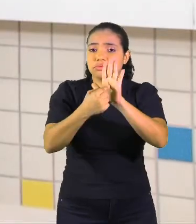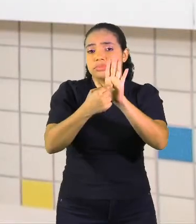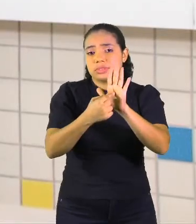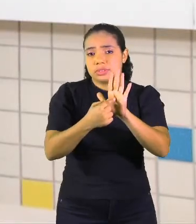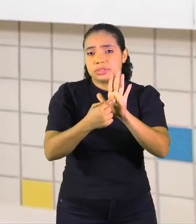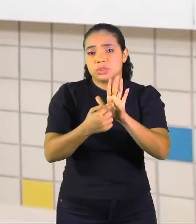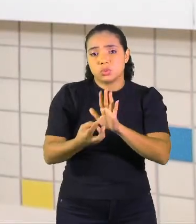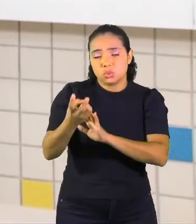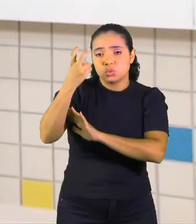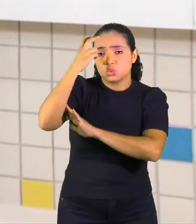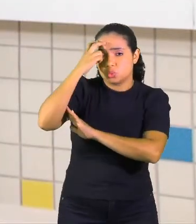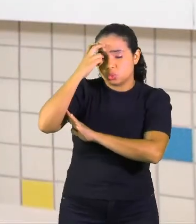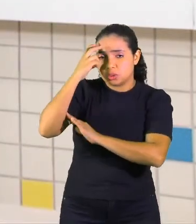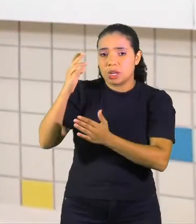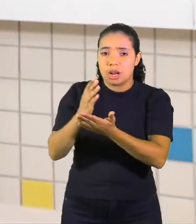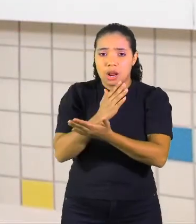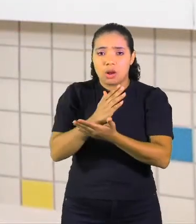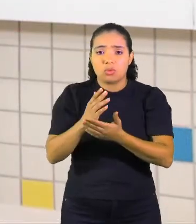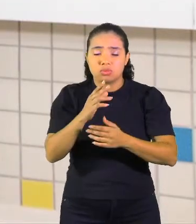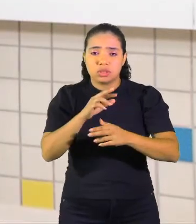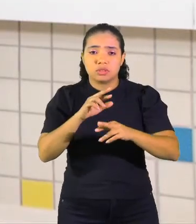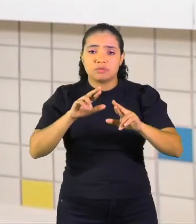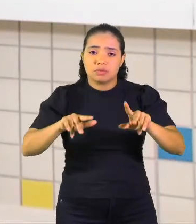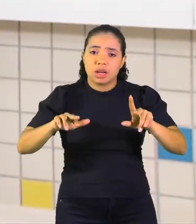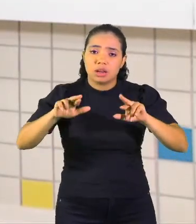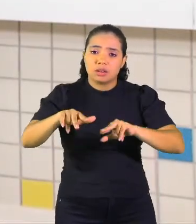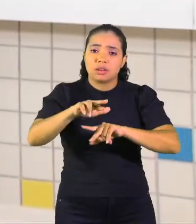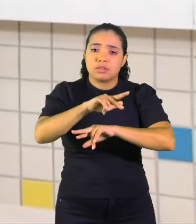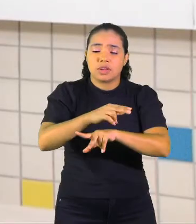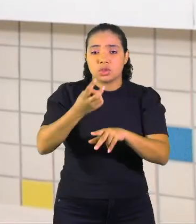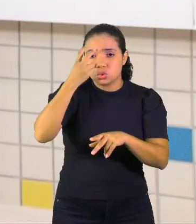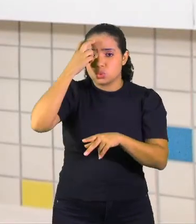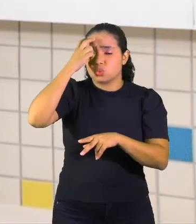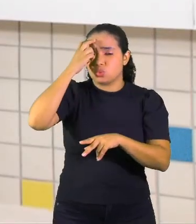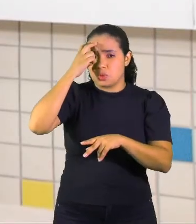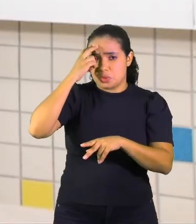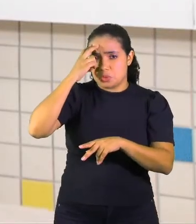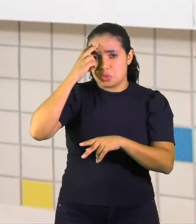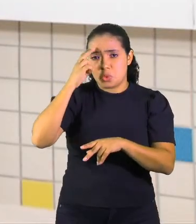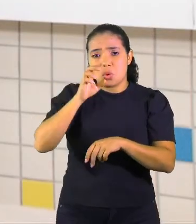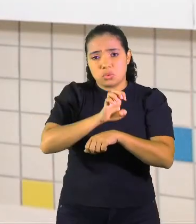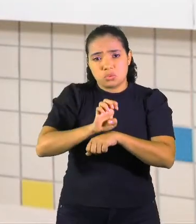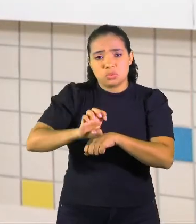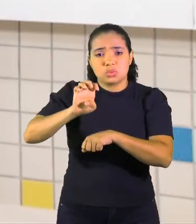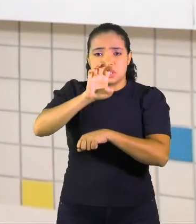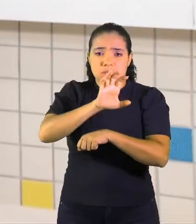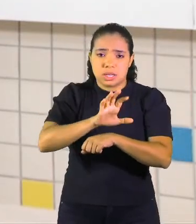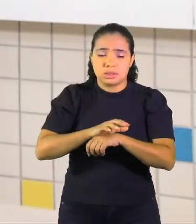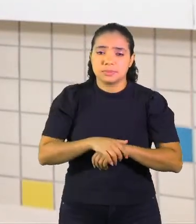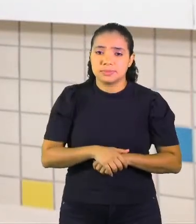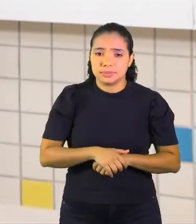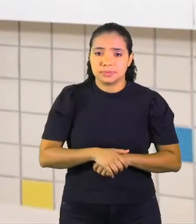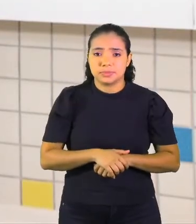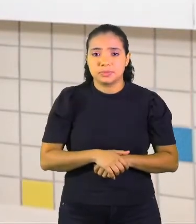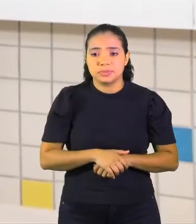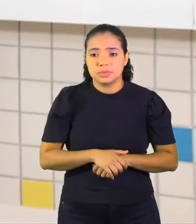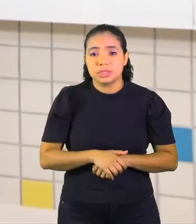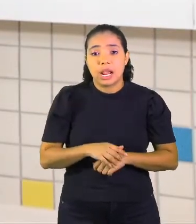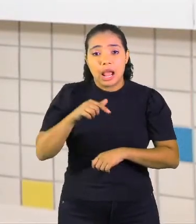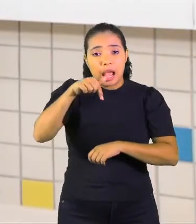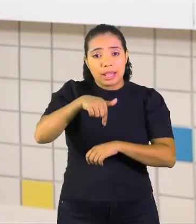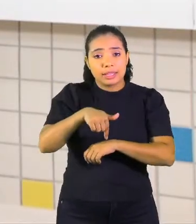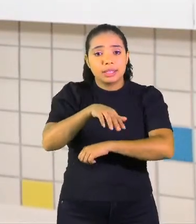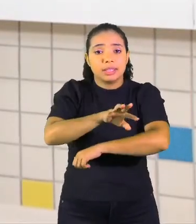aspectos culturais, algumas dessas variedades culturais daqui do nosso estado. E aqui no